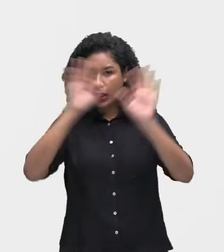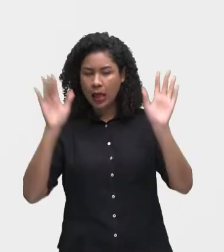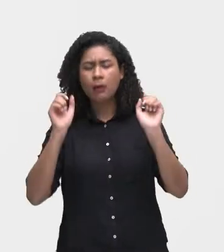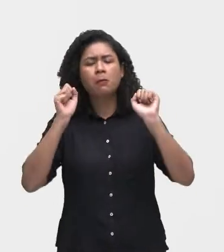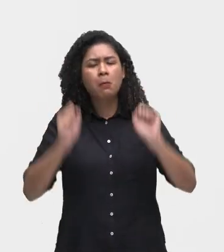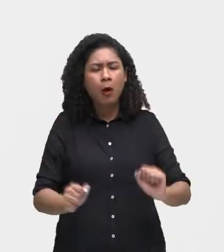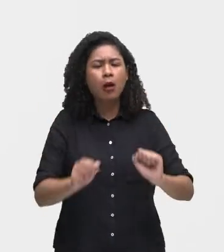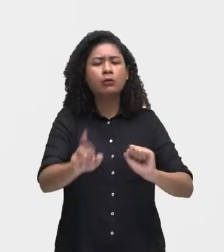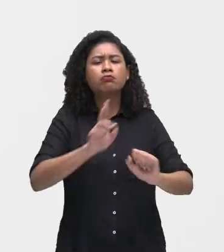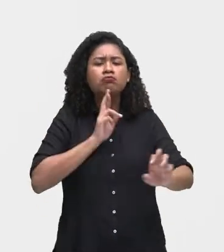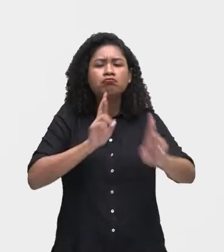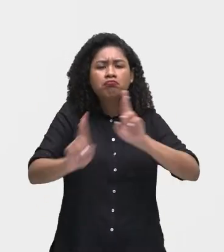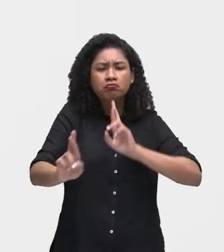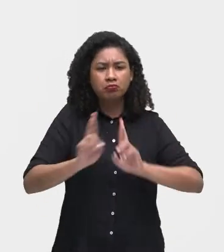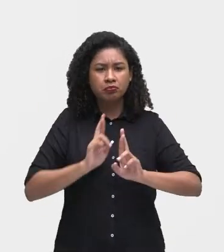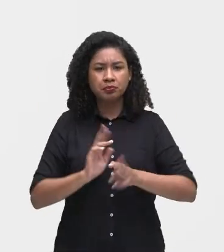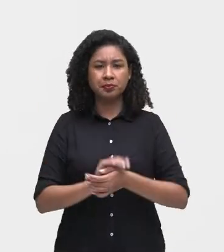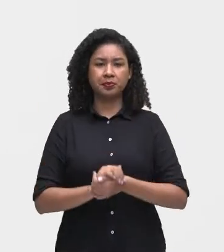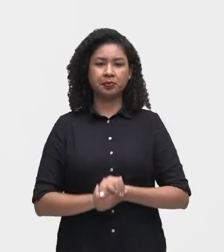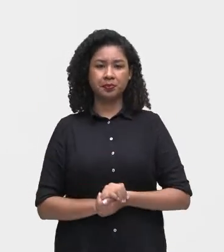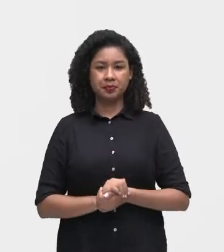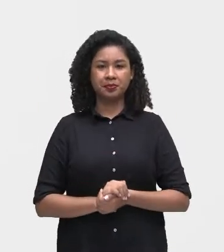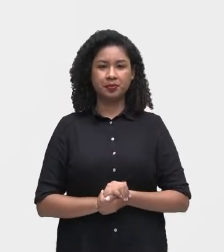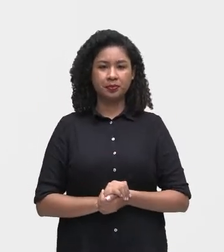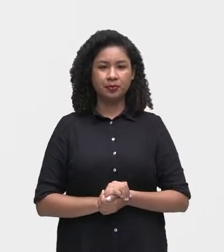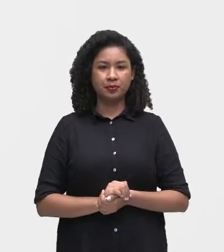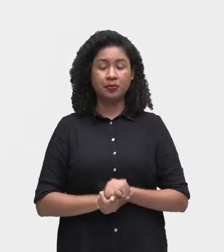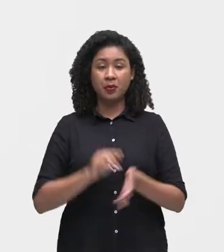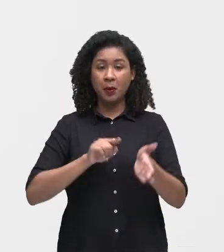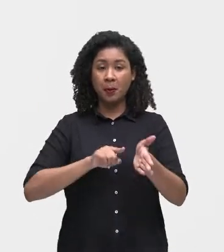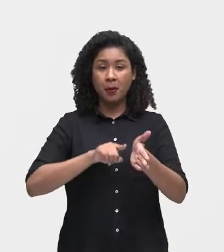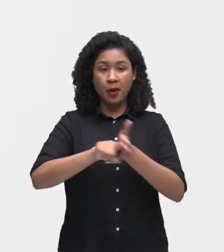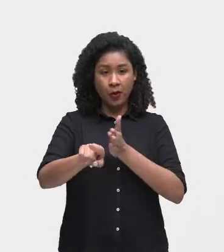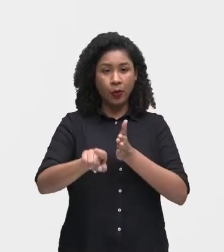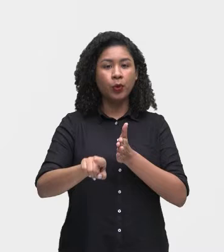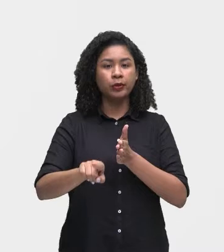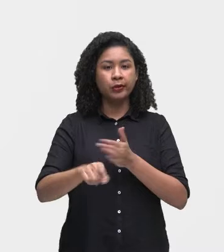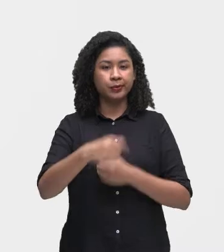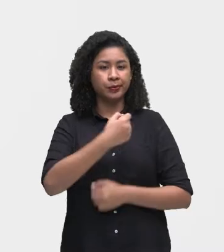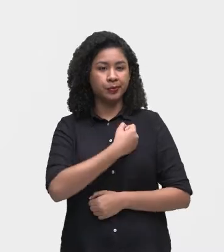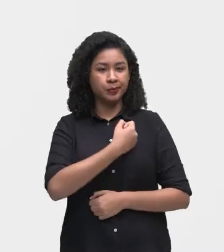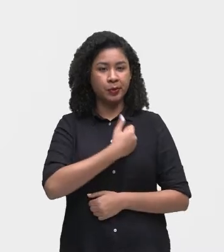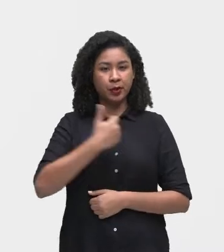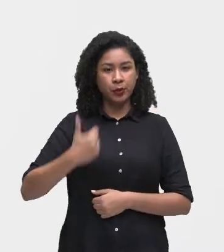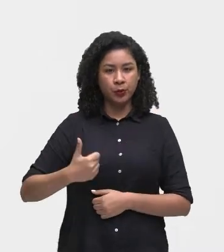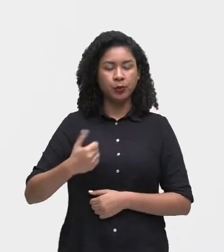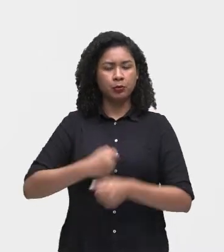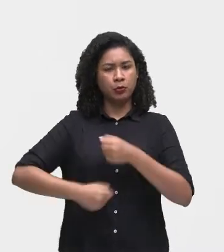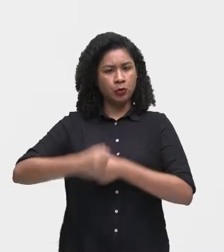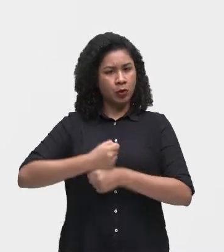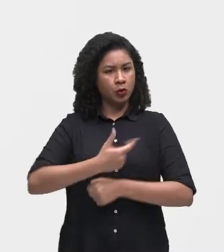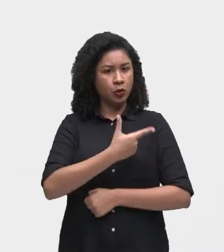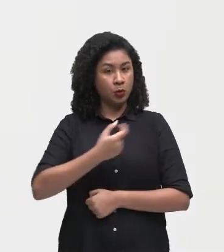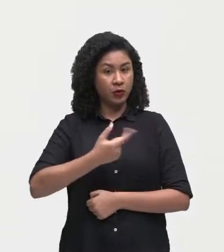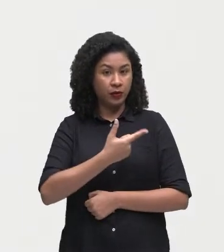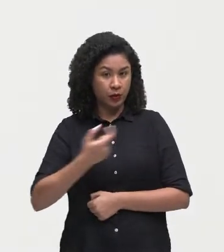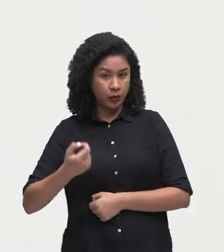para a gente. A primeira questão, uma questão universitária de 2020, fala o seguinte para a